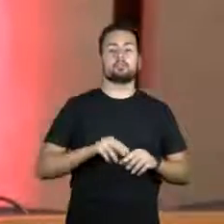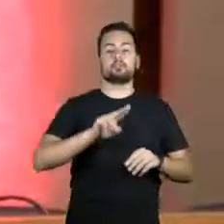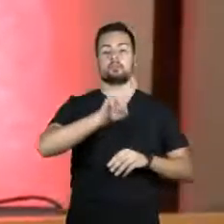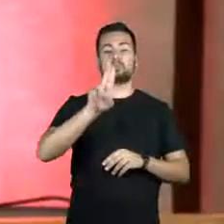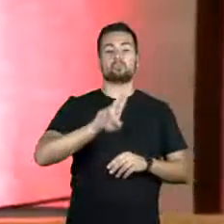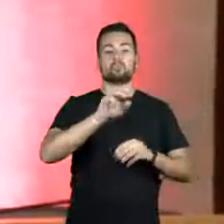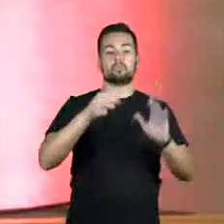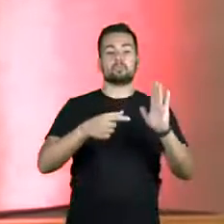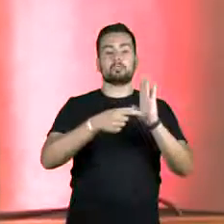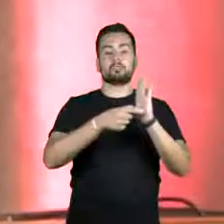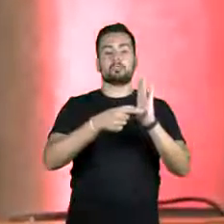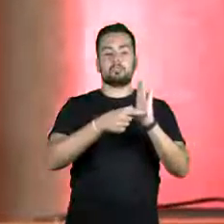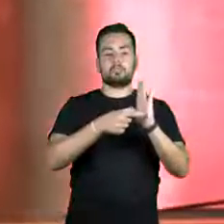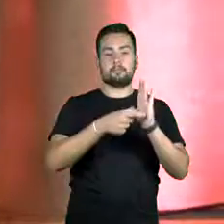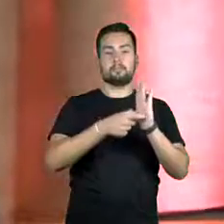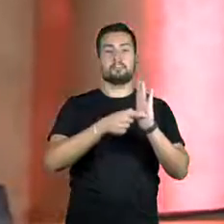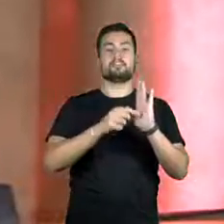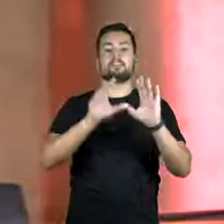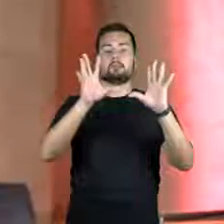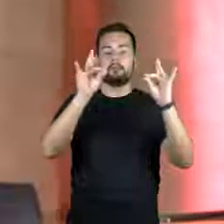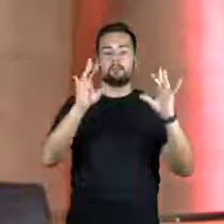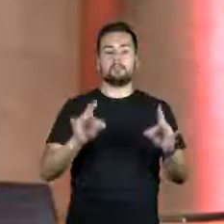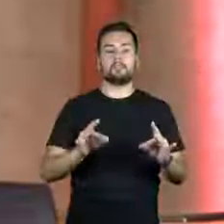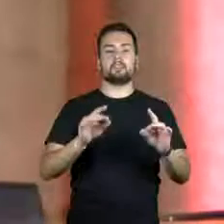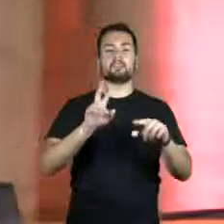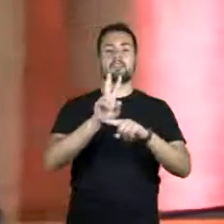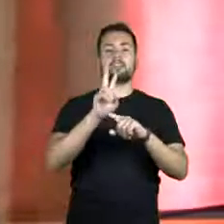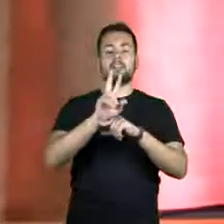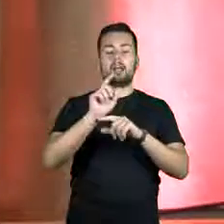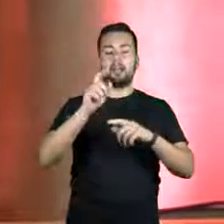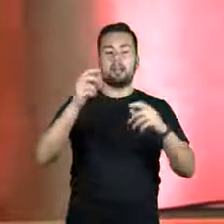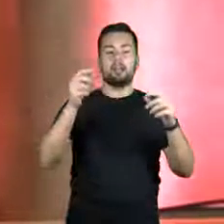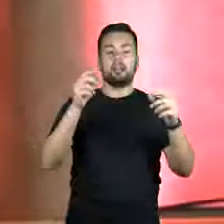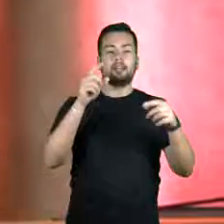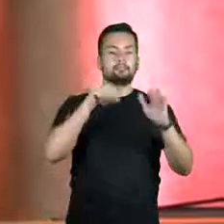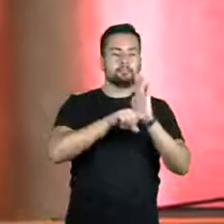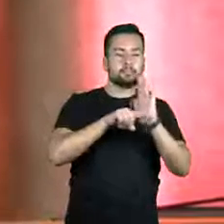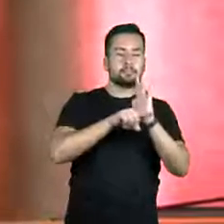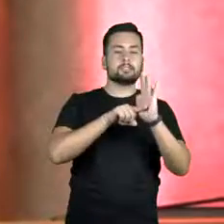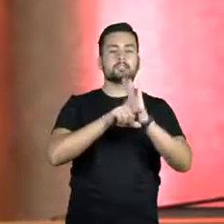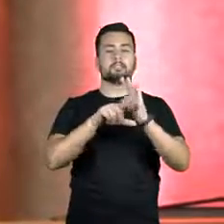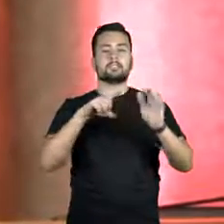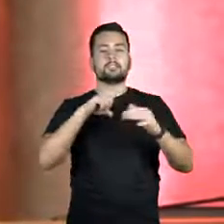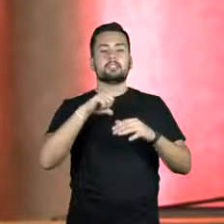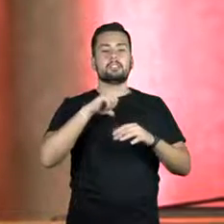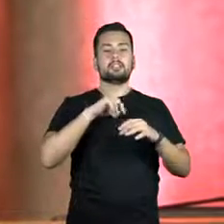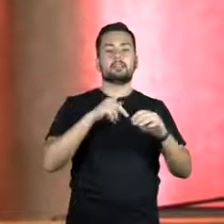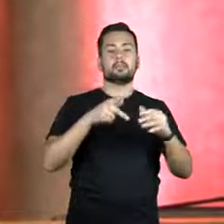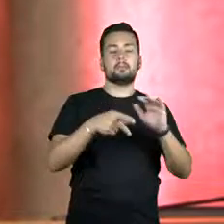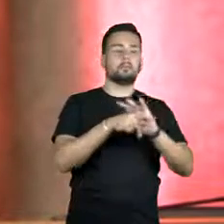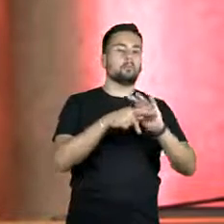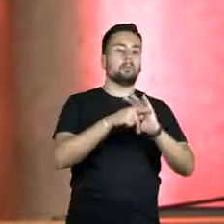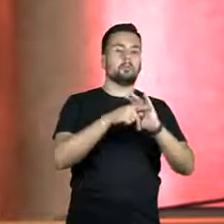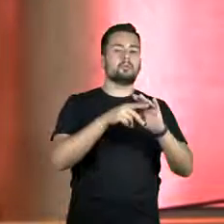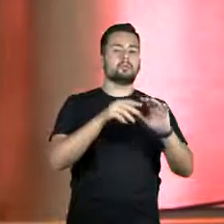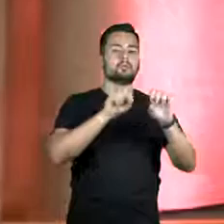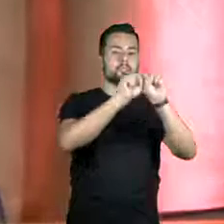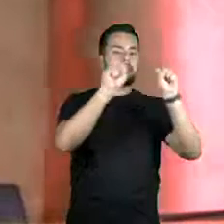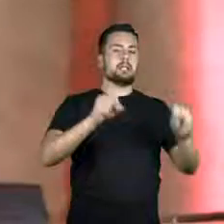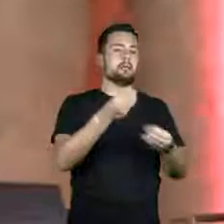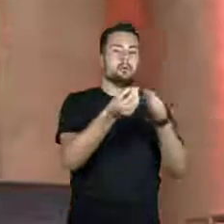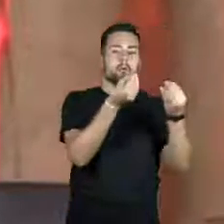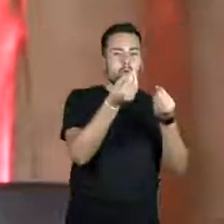em específico que vão tratar de algum tipo de análise que envolva estabilidade de taludes, estabilidade de encostas,